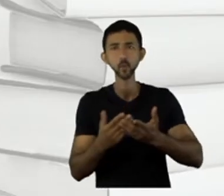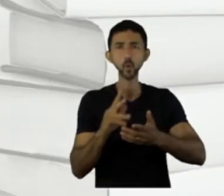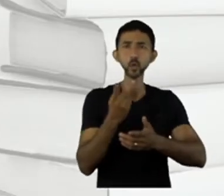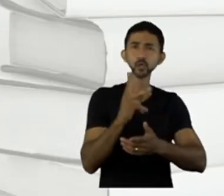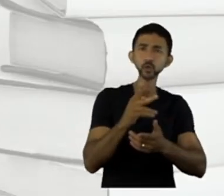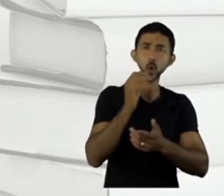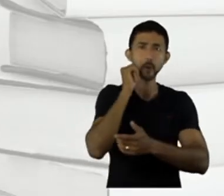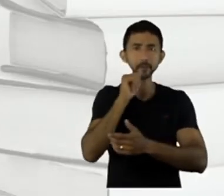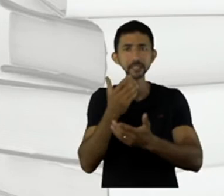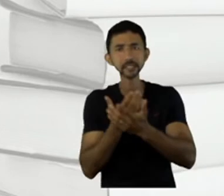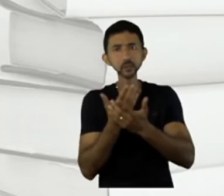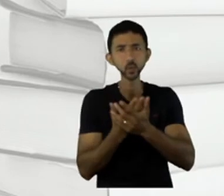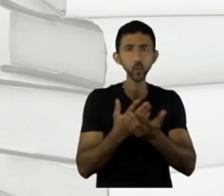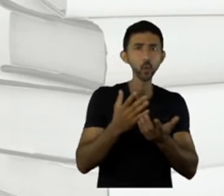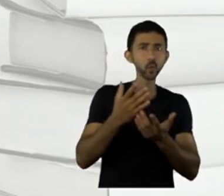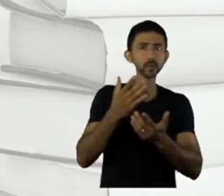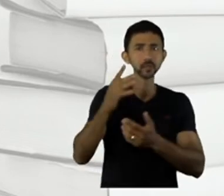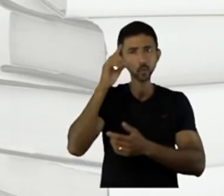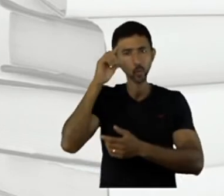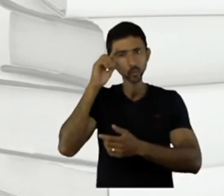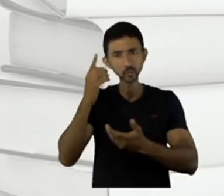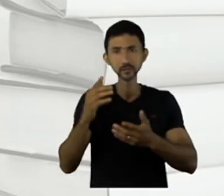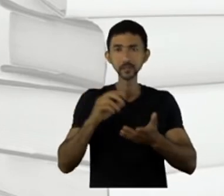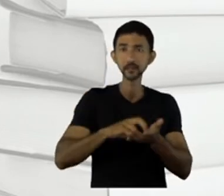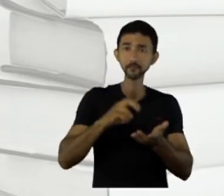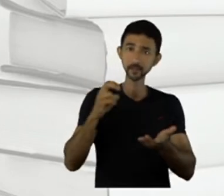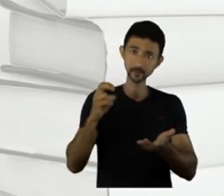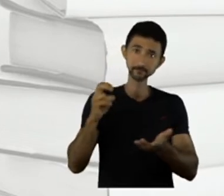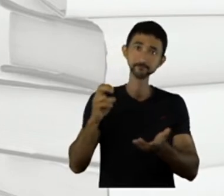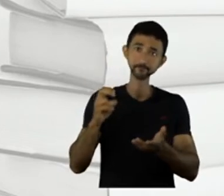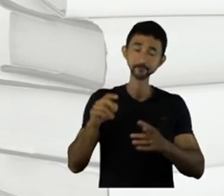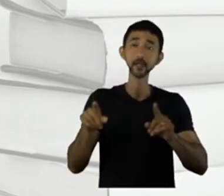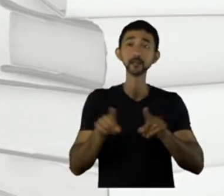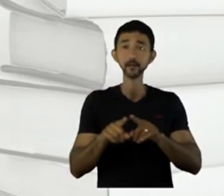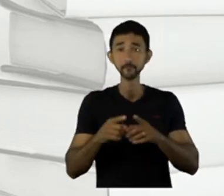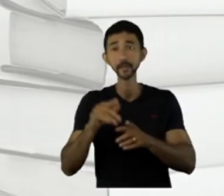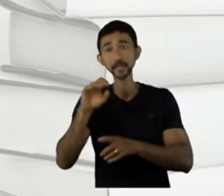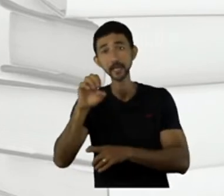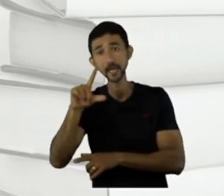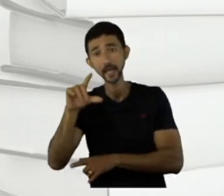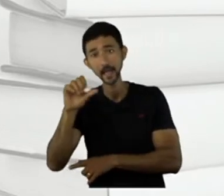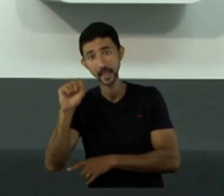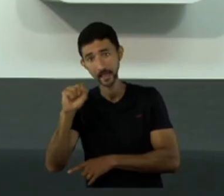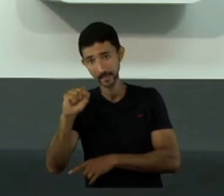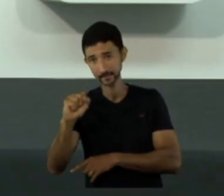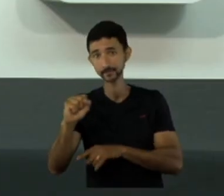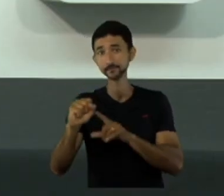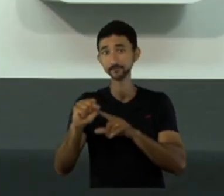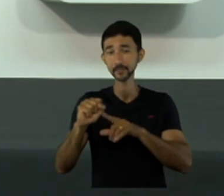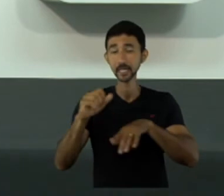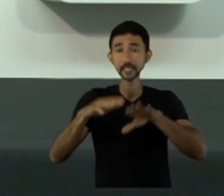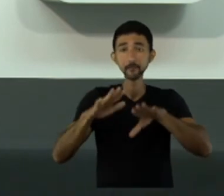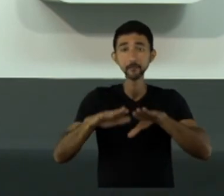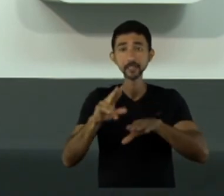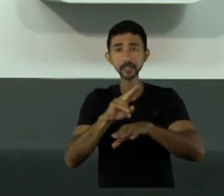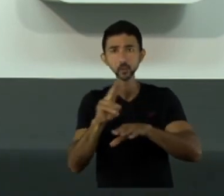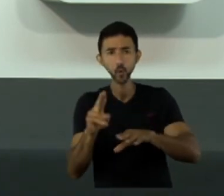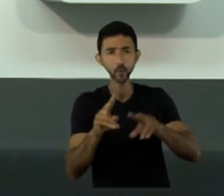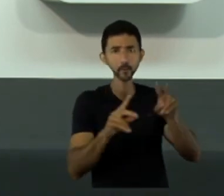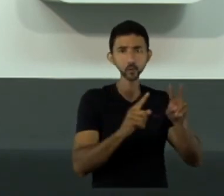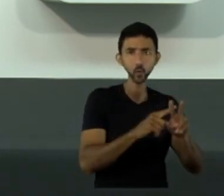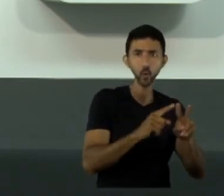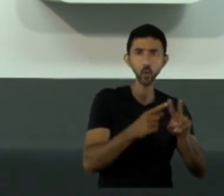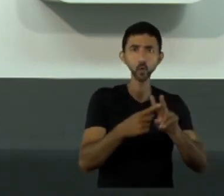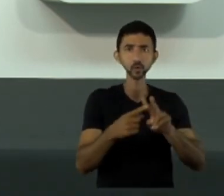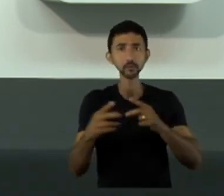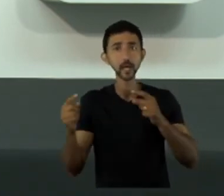Manu estudam todos os dias em casa pela manhã. Assim mesmo seria elas, porque independente do nome, elas vão concordar com